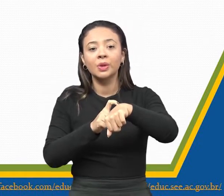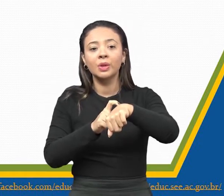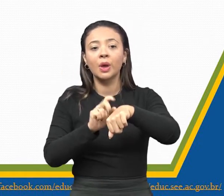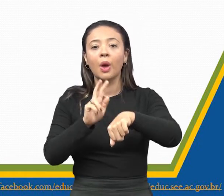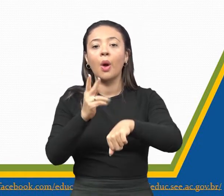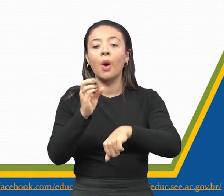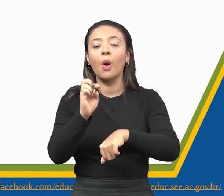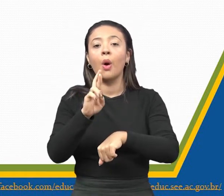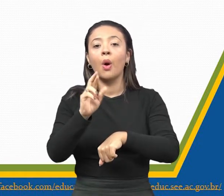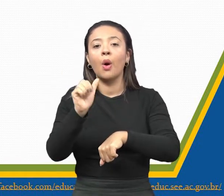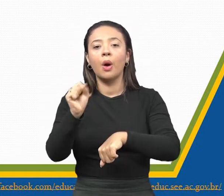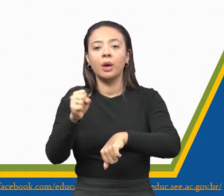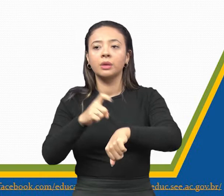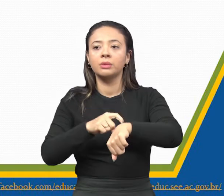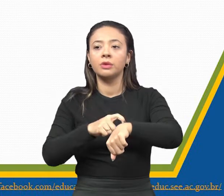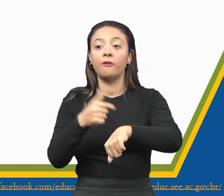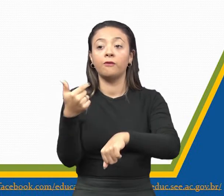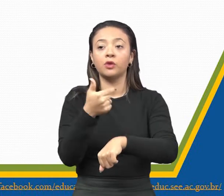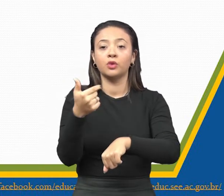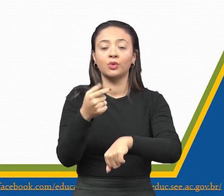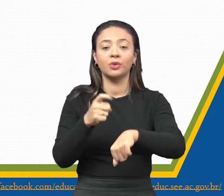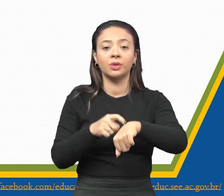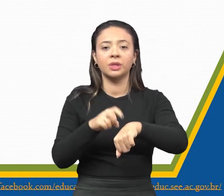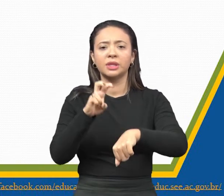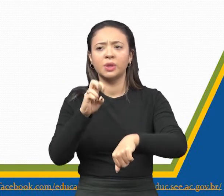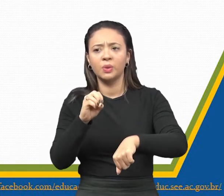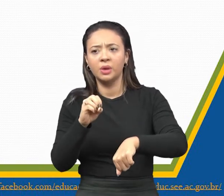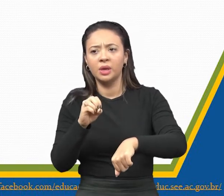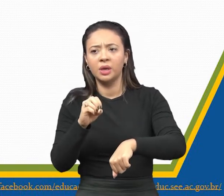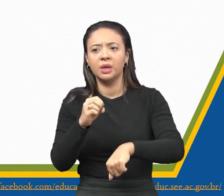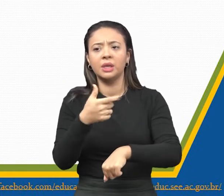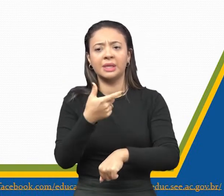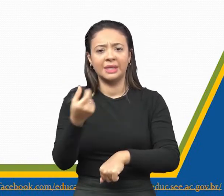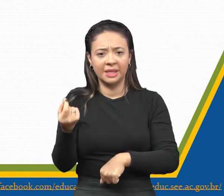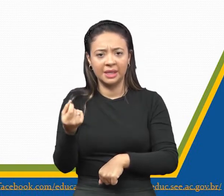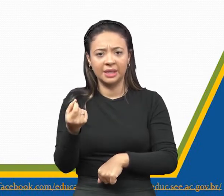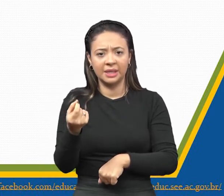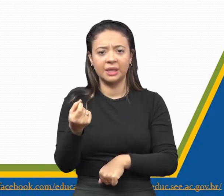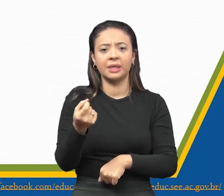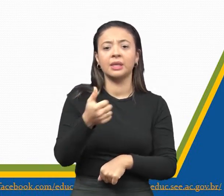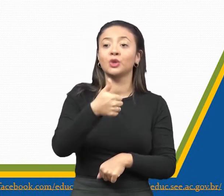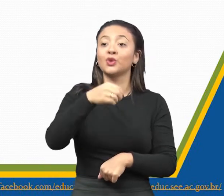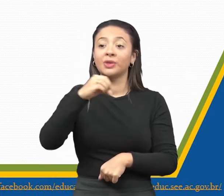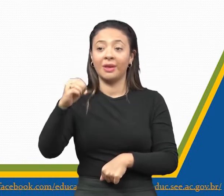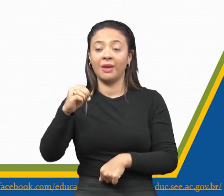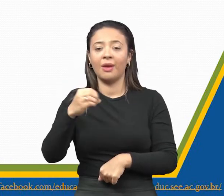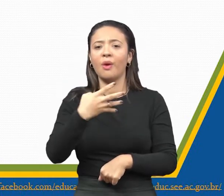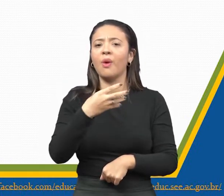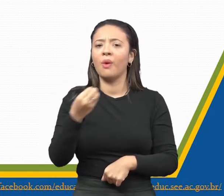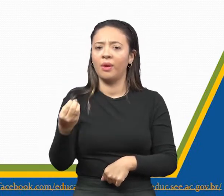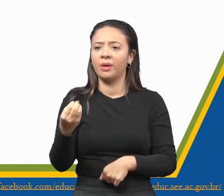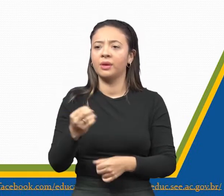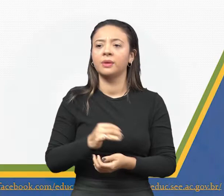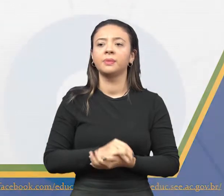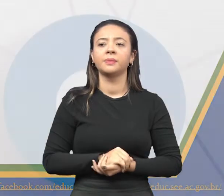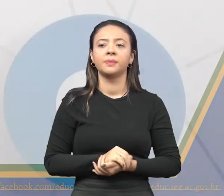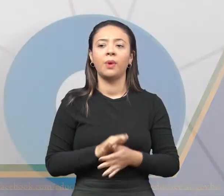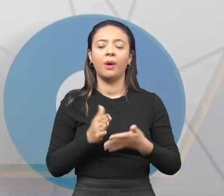teremos aí 22 horas, 50 horas, 100 horas, 200 horas e 400